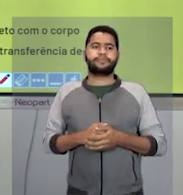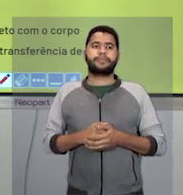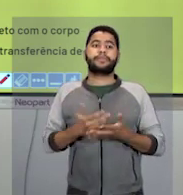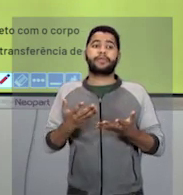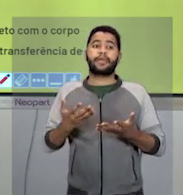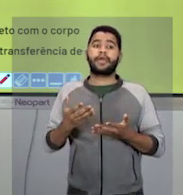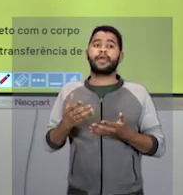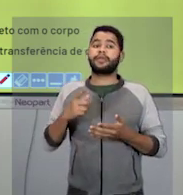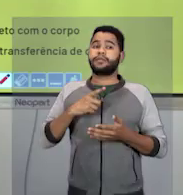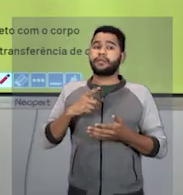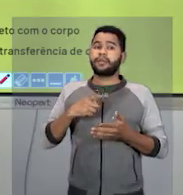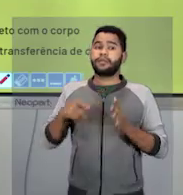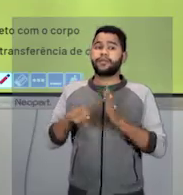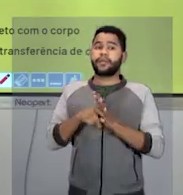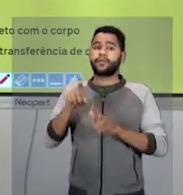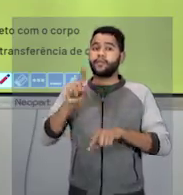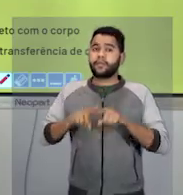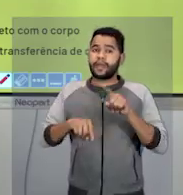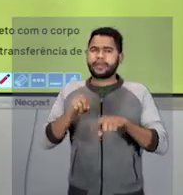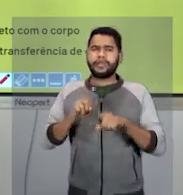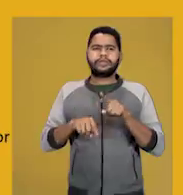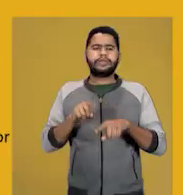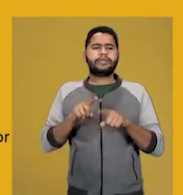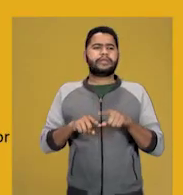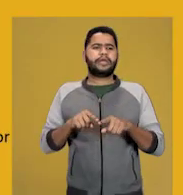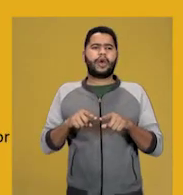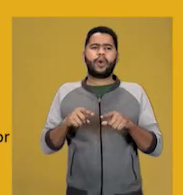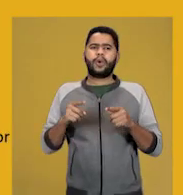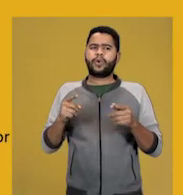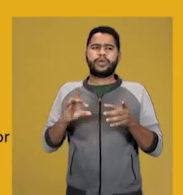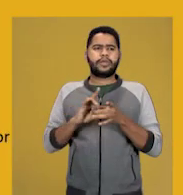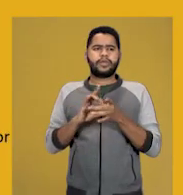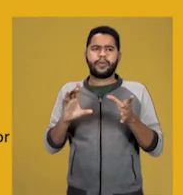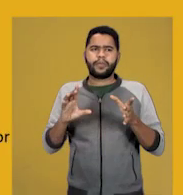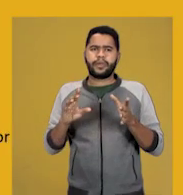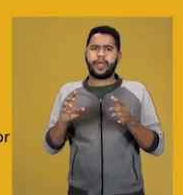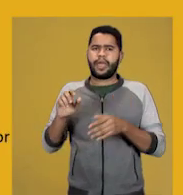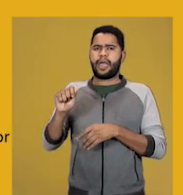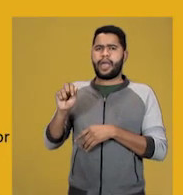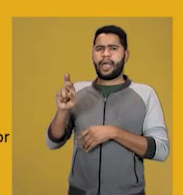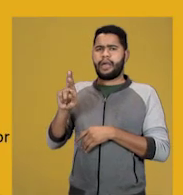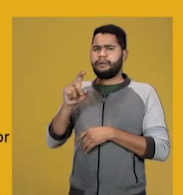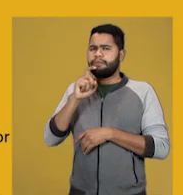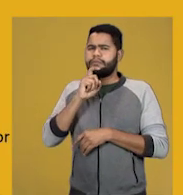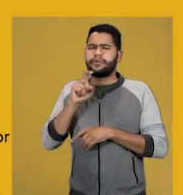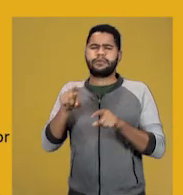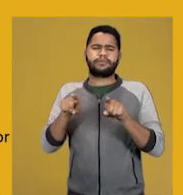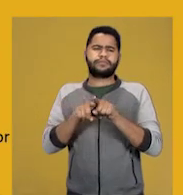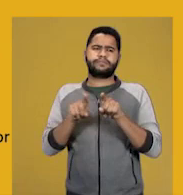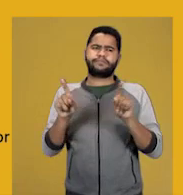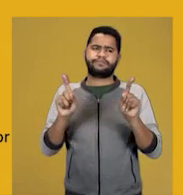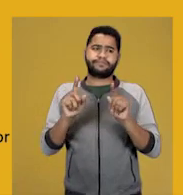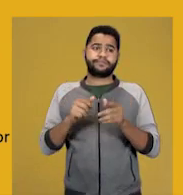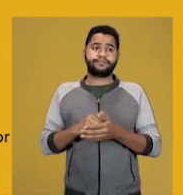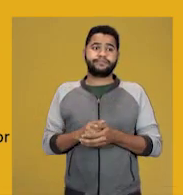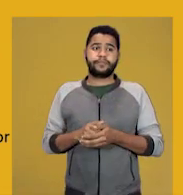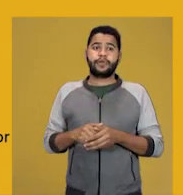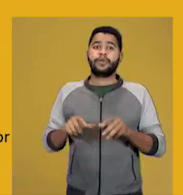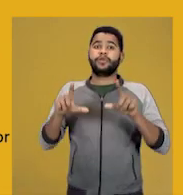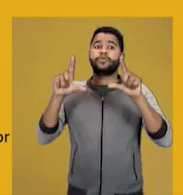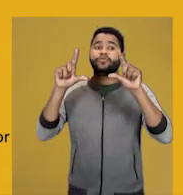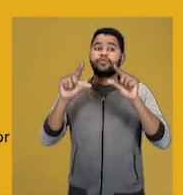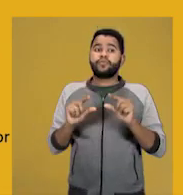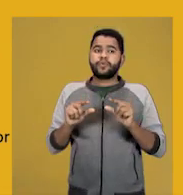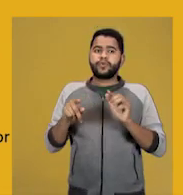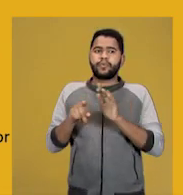ela é constituída de material denso que não permite a entrada do ar frio? Também não. Ela diminui a